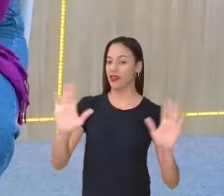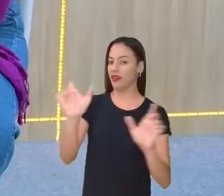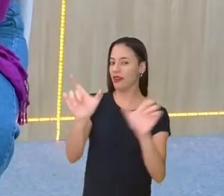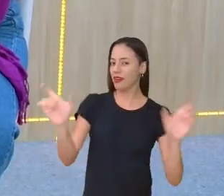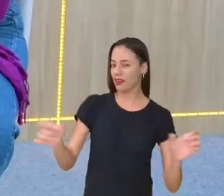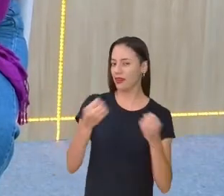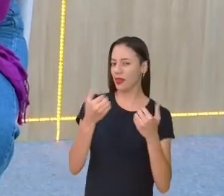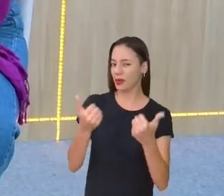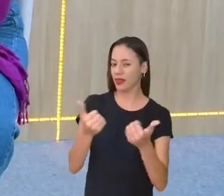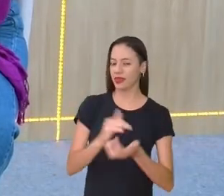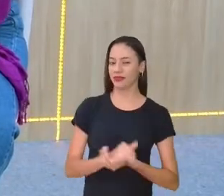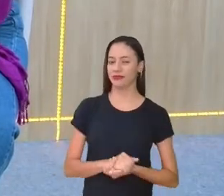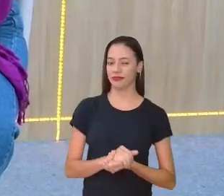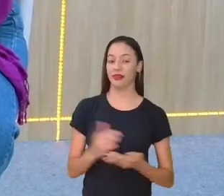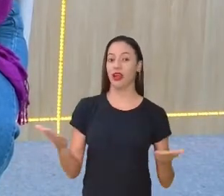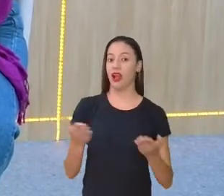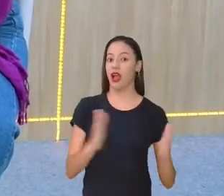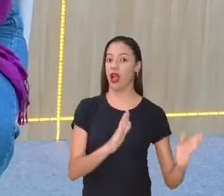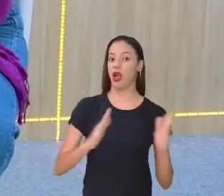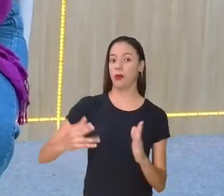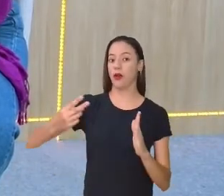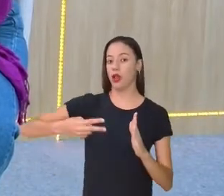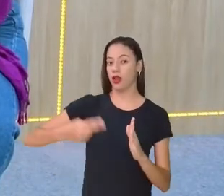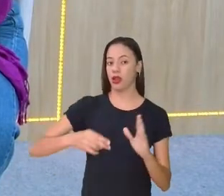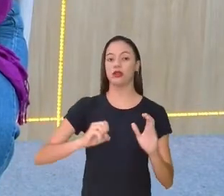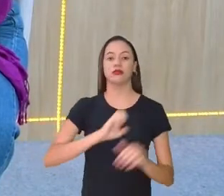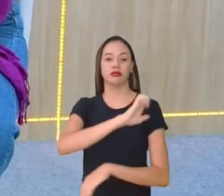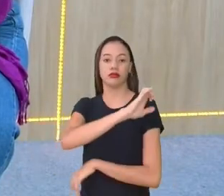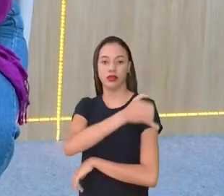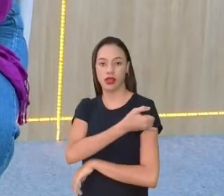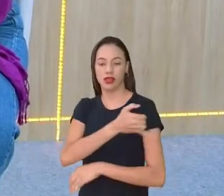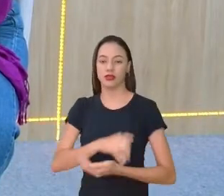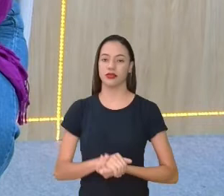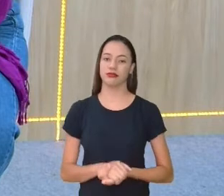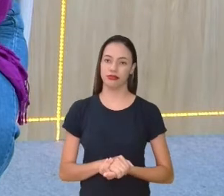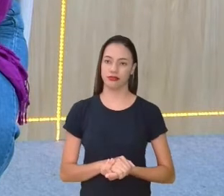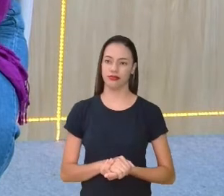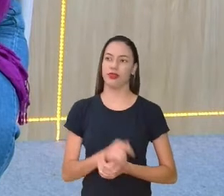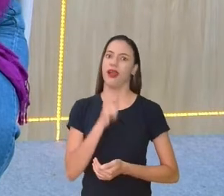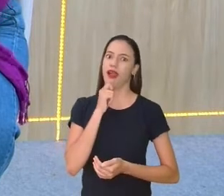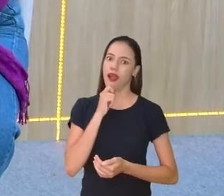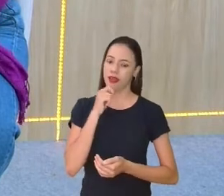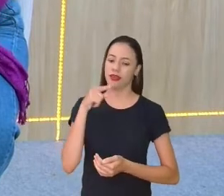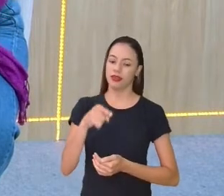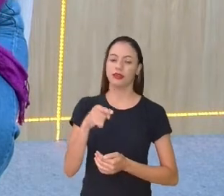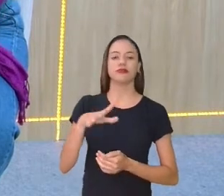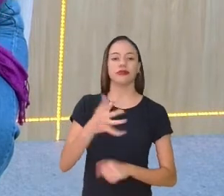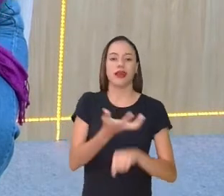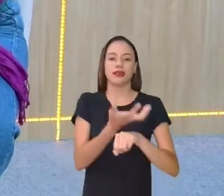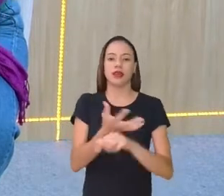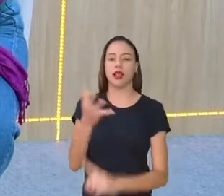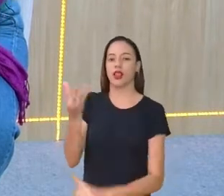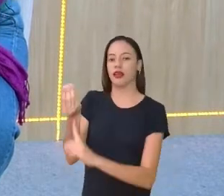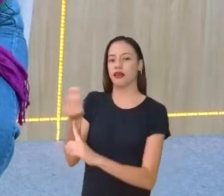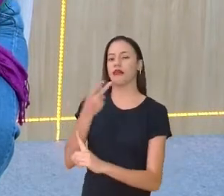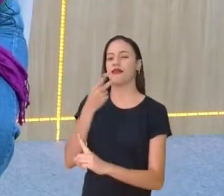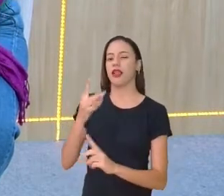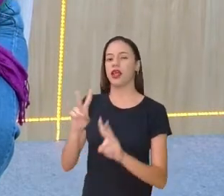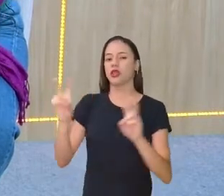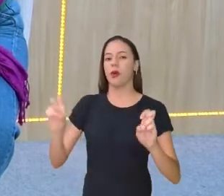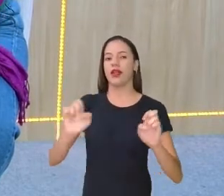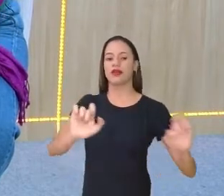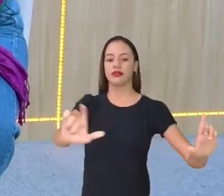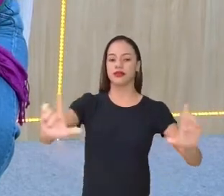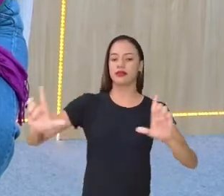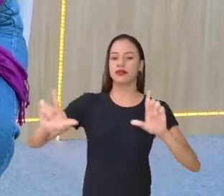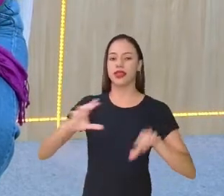pessoal, tudo bom? Agora módulo 2 da Educação de Jovens e Adultos, ainda na aula de arte, falando de cenários com a nossa